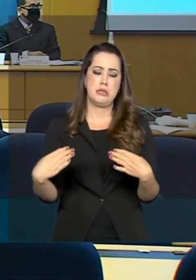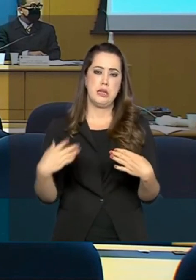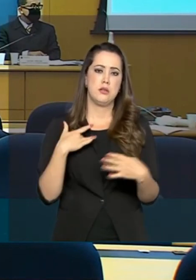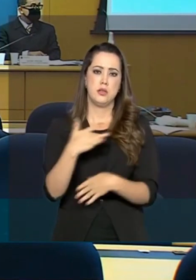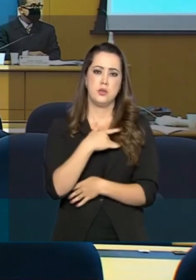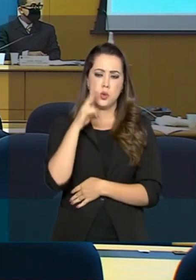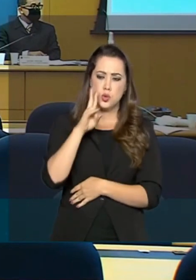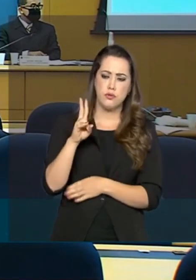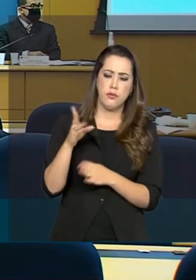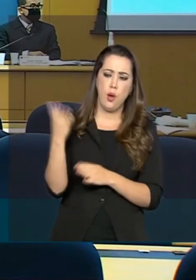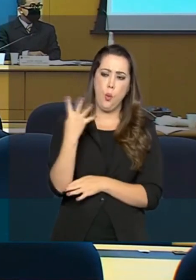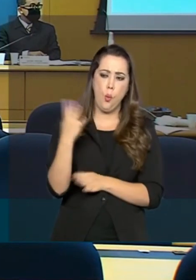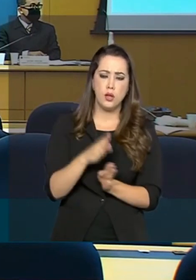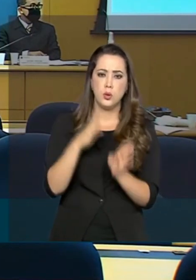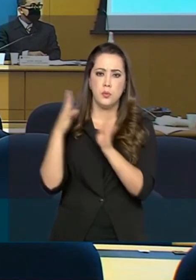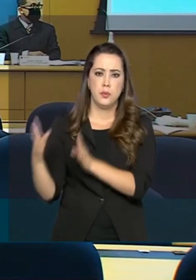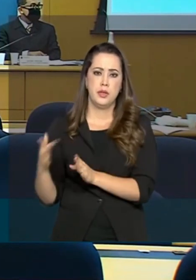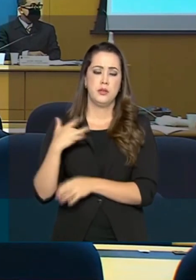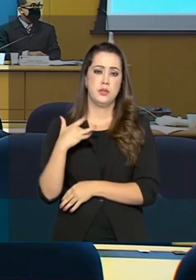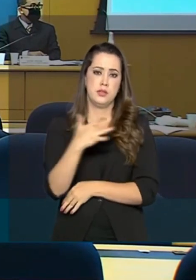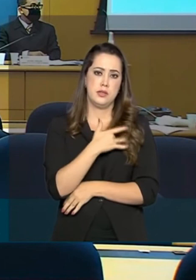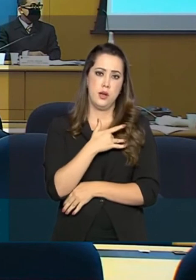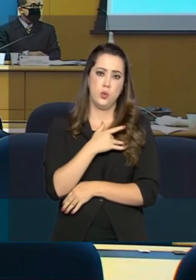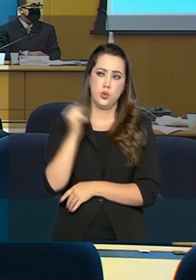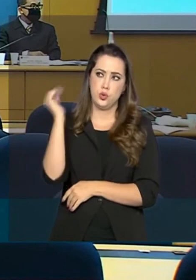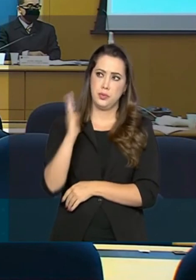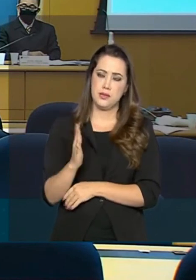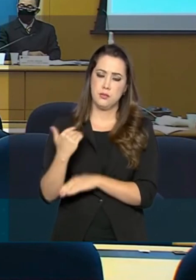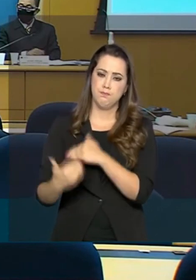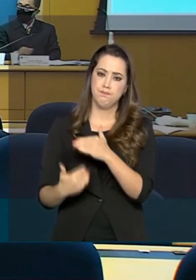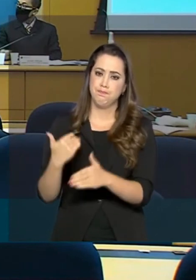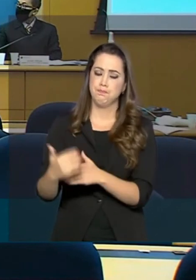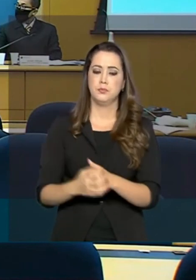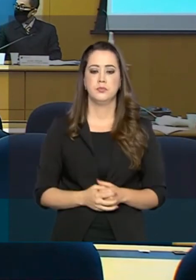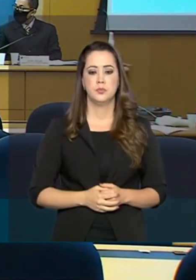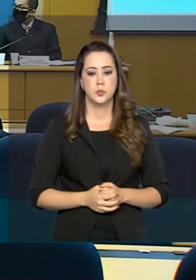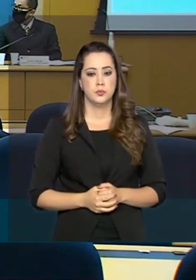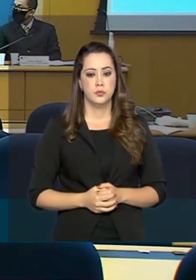dessa quarta onda na saúde dos brasileiros no longo prazo?